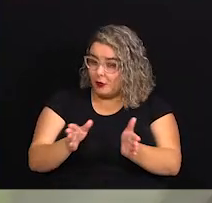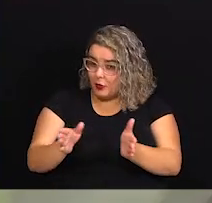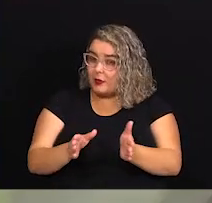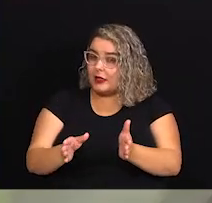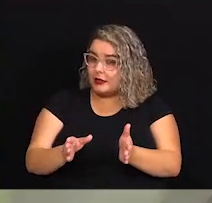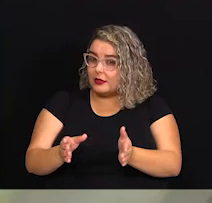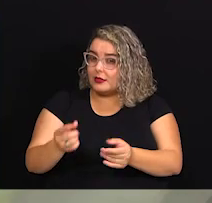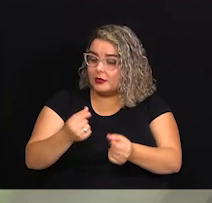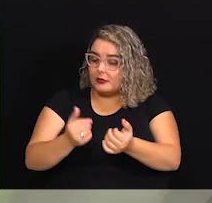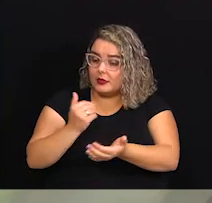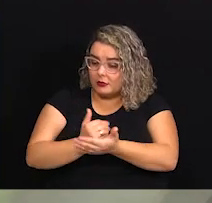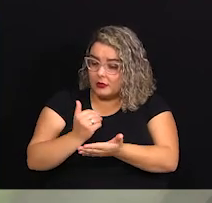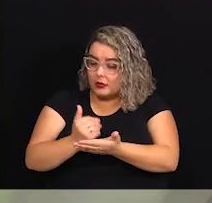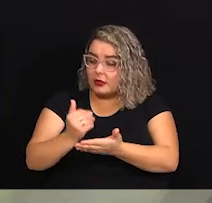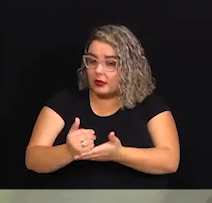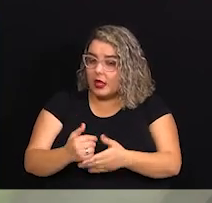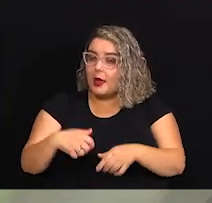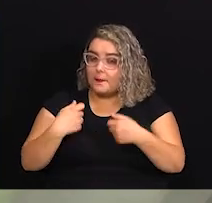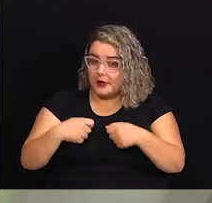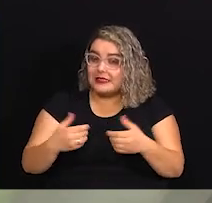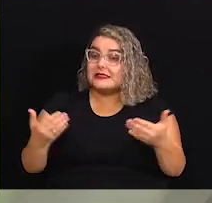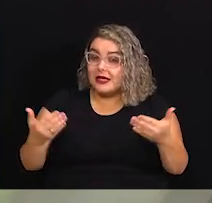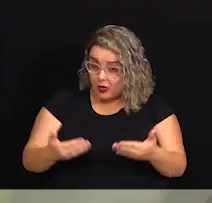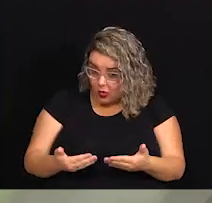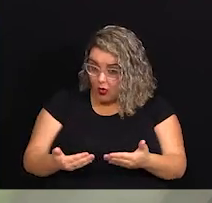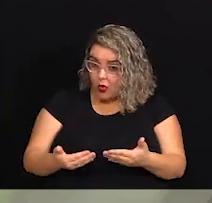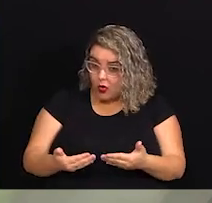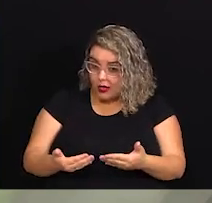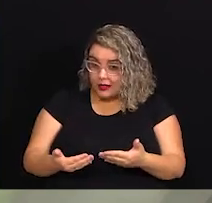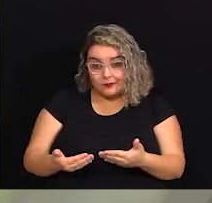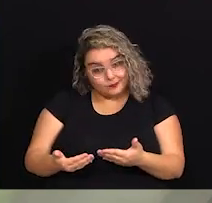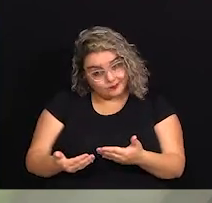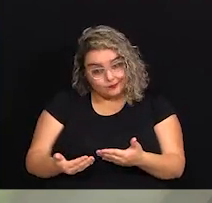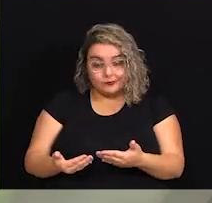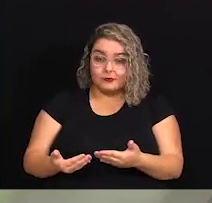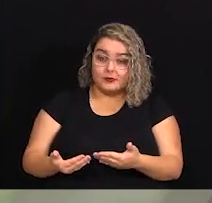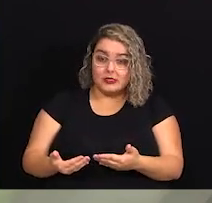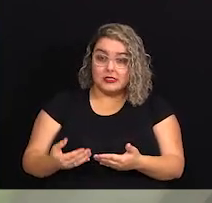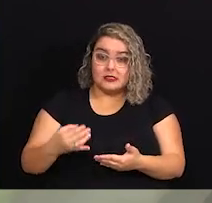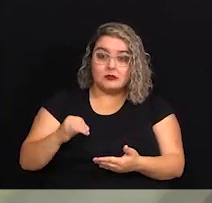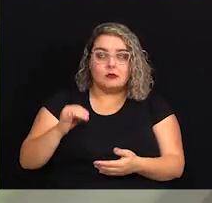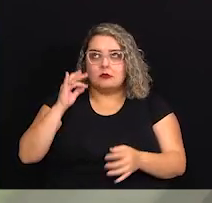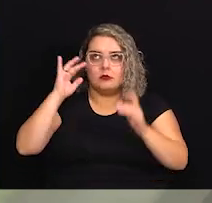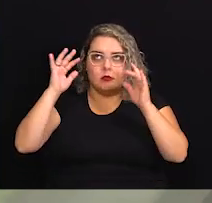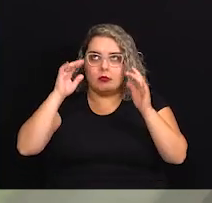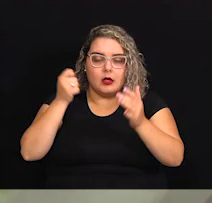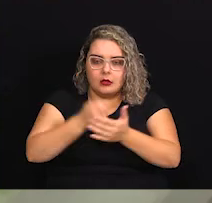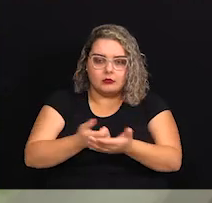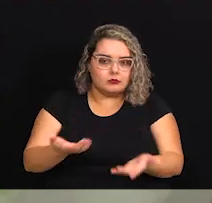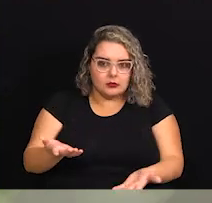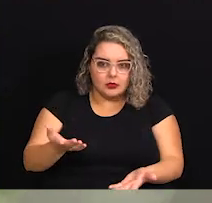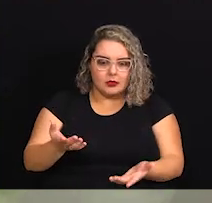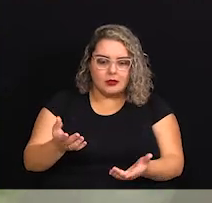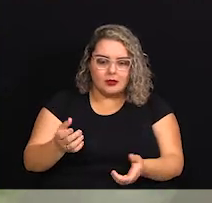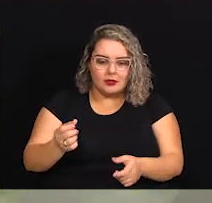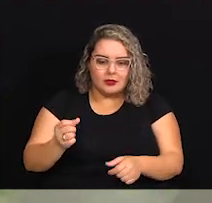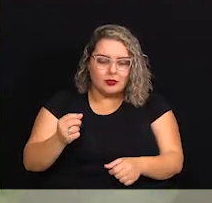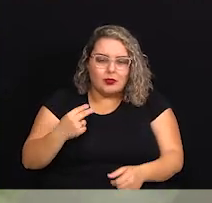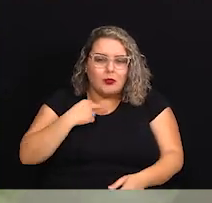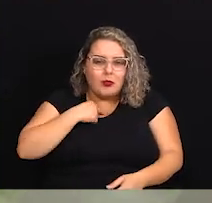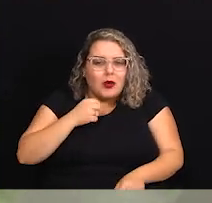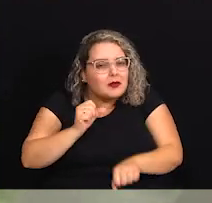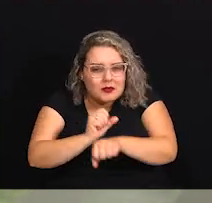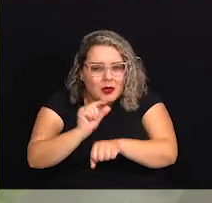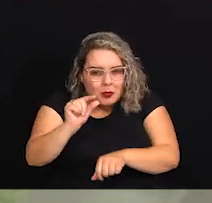momento dela pegar esse empréstimo? Ela precisa disso agora? Se for para realizar um sonho, por exemplo, não dá para ela esperar mais